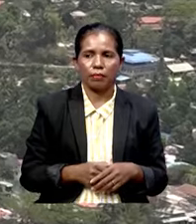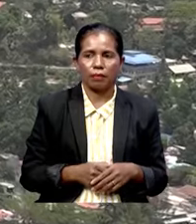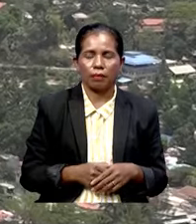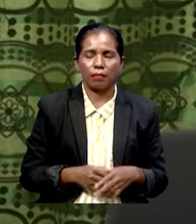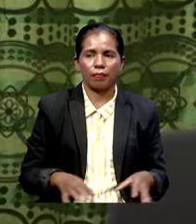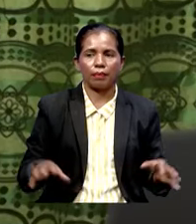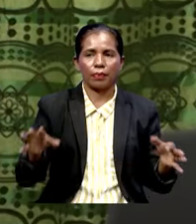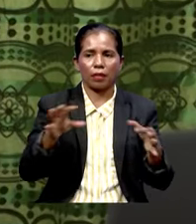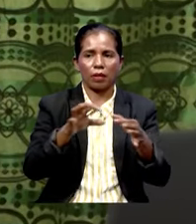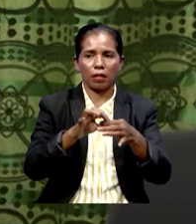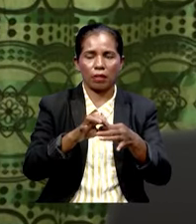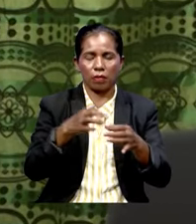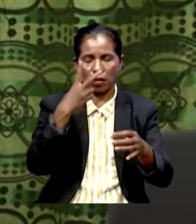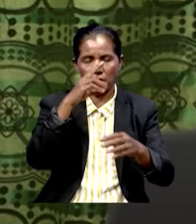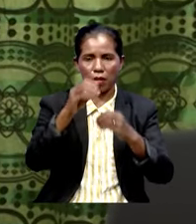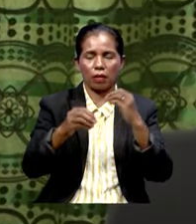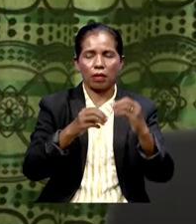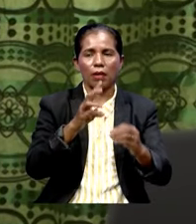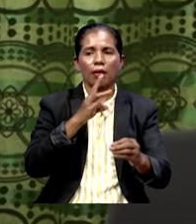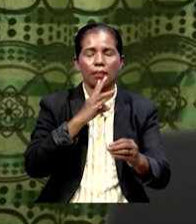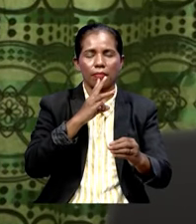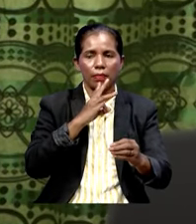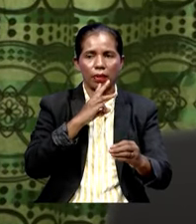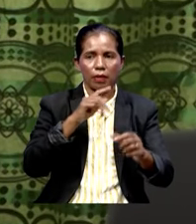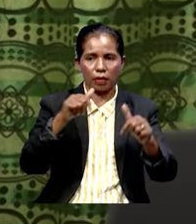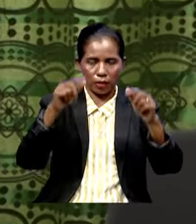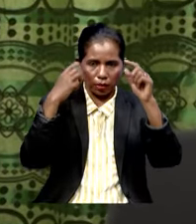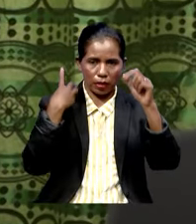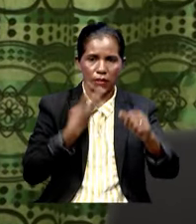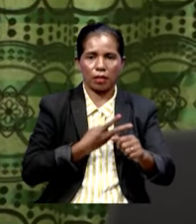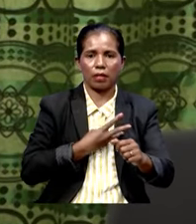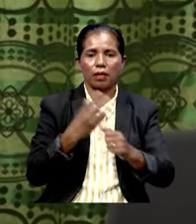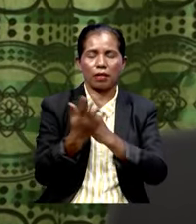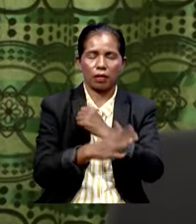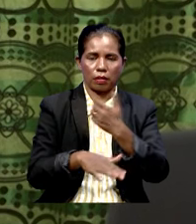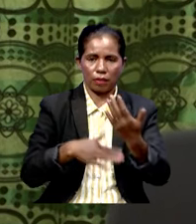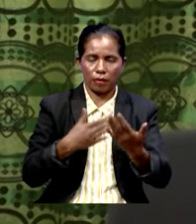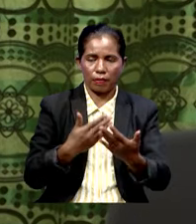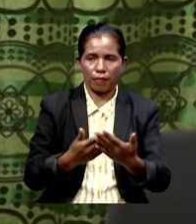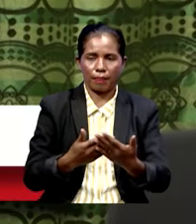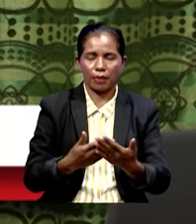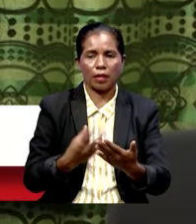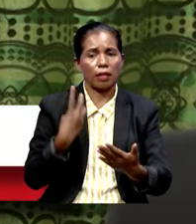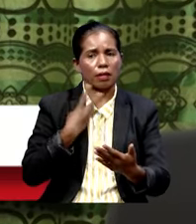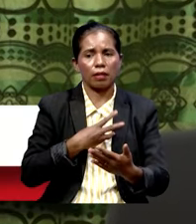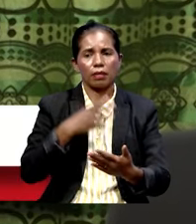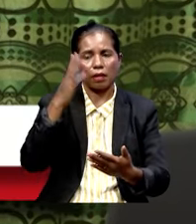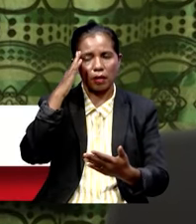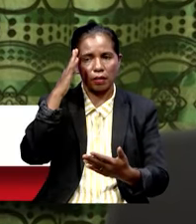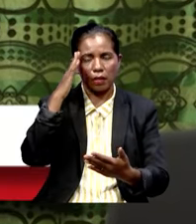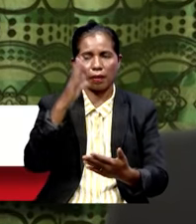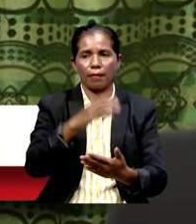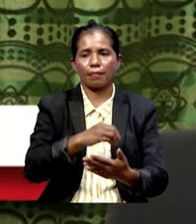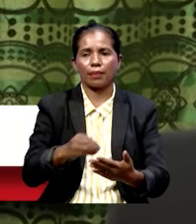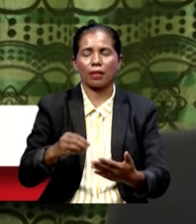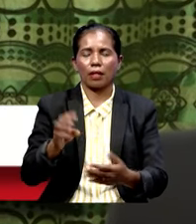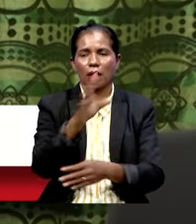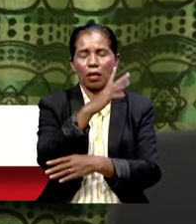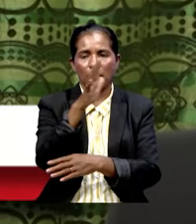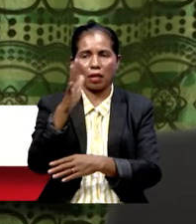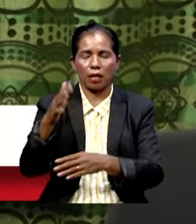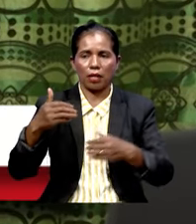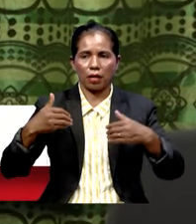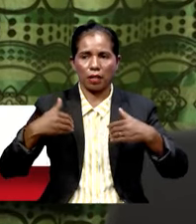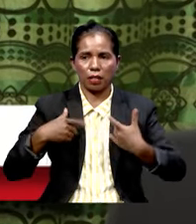Ligado ao conservação B e a itania territori, ita hatene katak ailaran e a